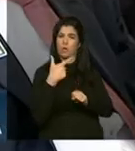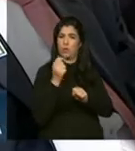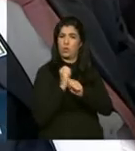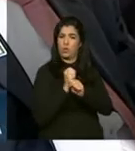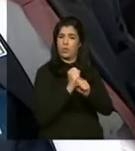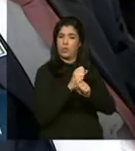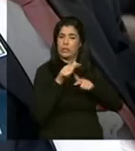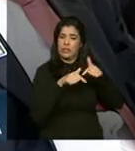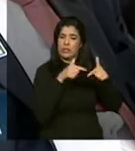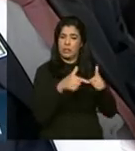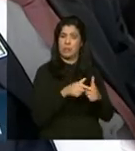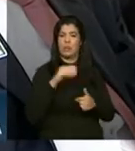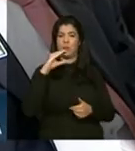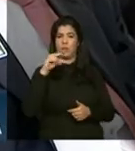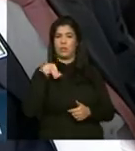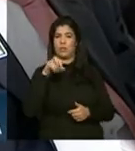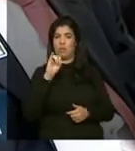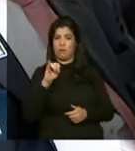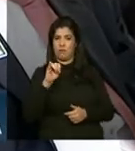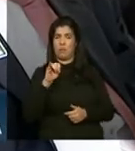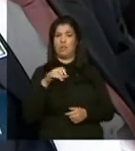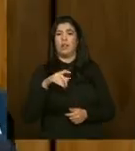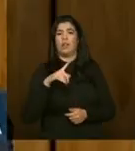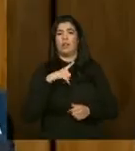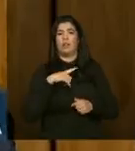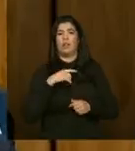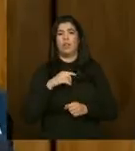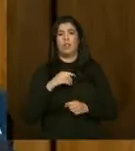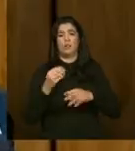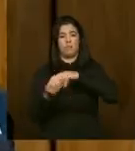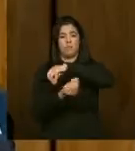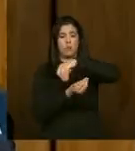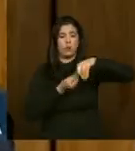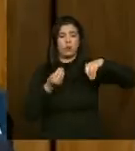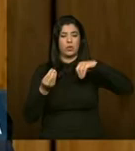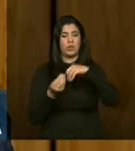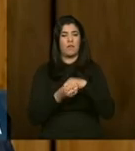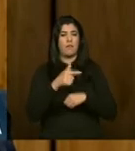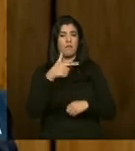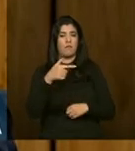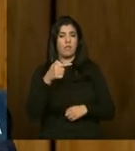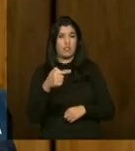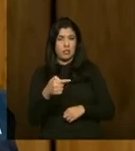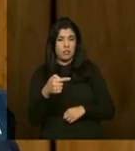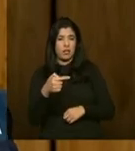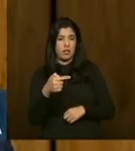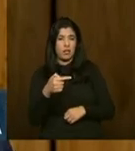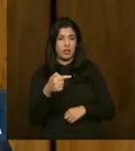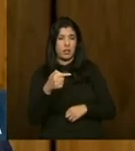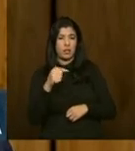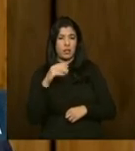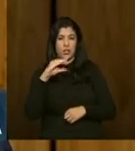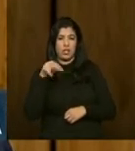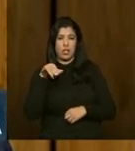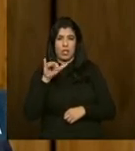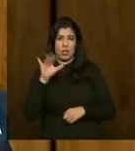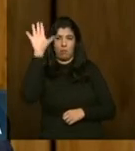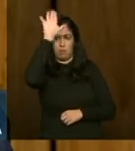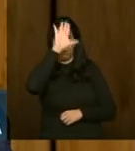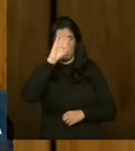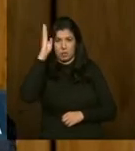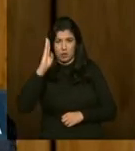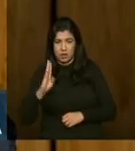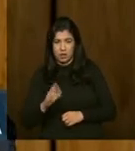Nacional da Indústria. Nós envolvemos as 27 federações de indústrias do país, 64 associações de